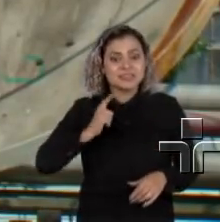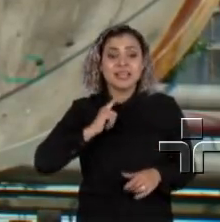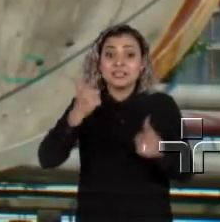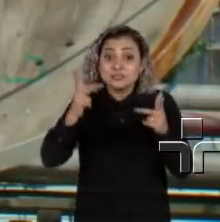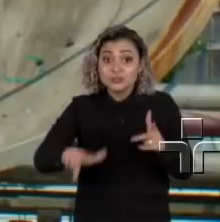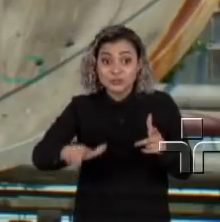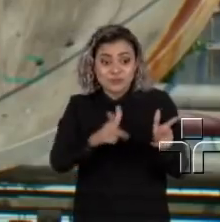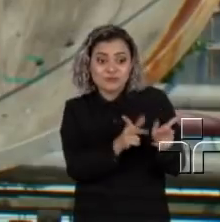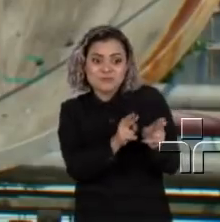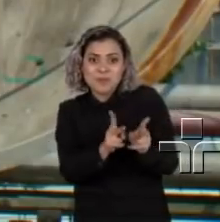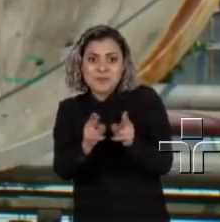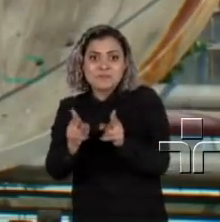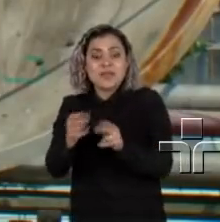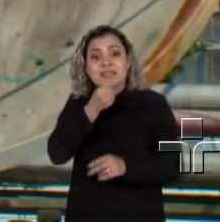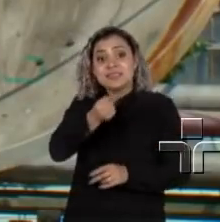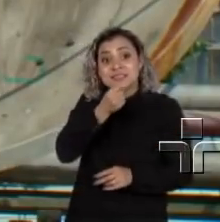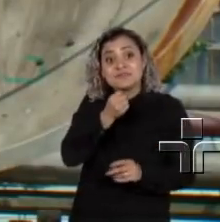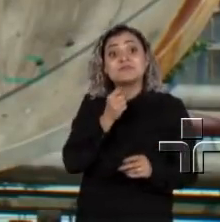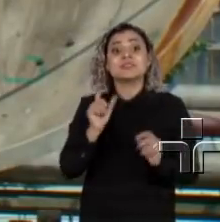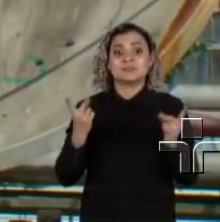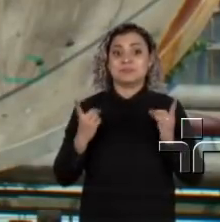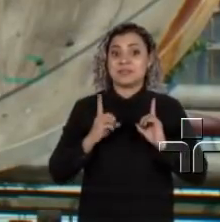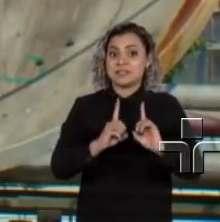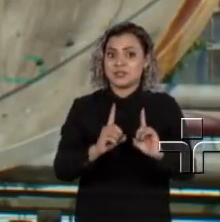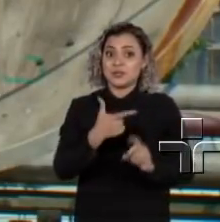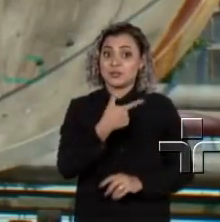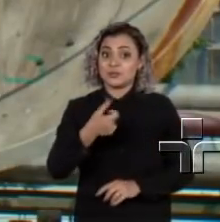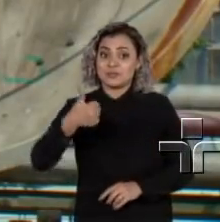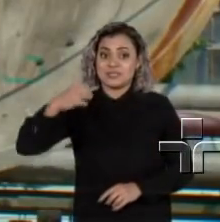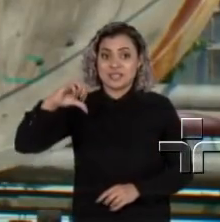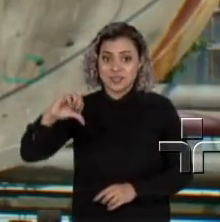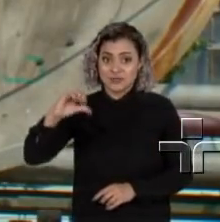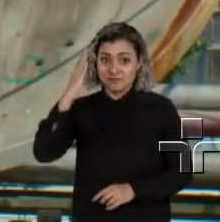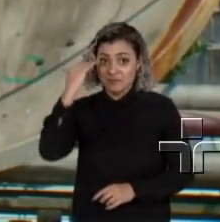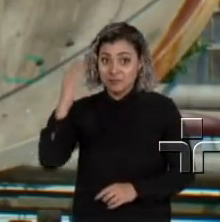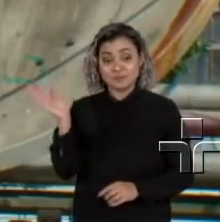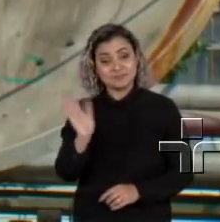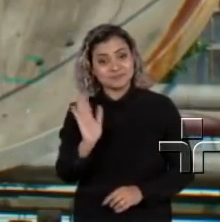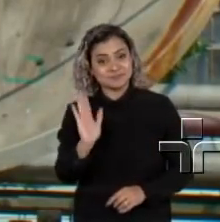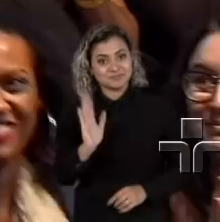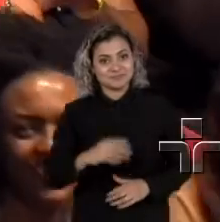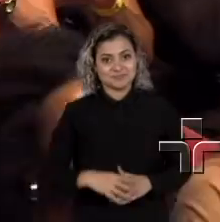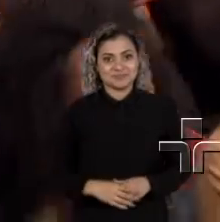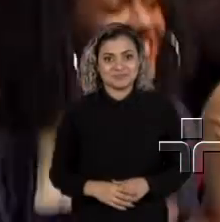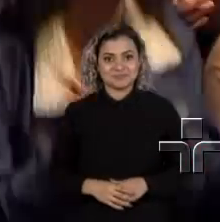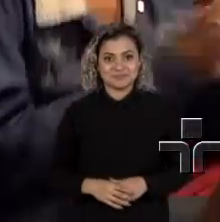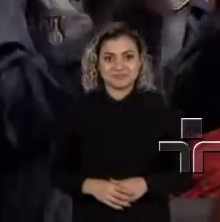trechos inéditos das entrevistas do Persona em Foco de 2019. Até lá!